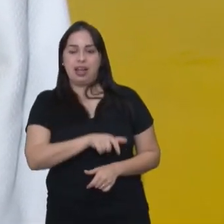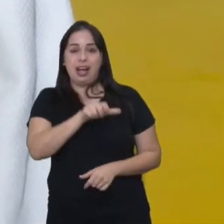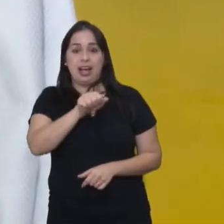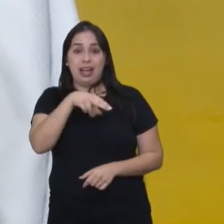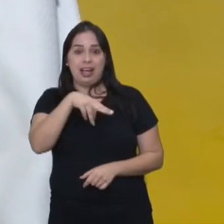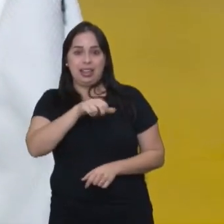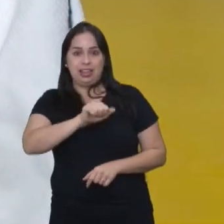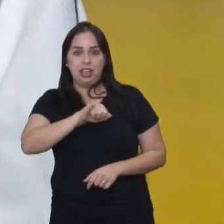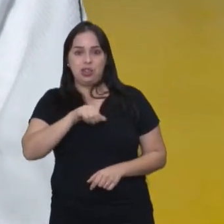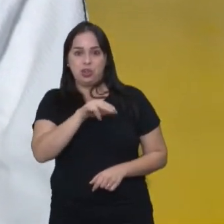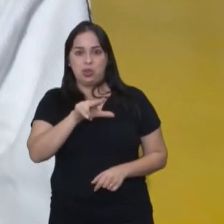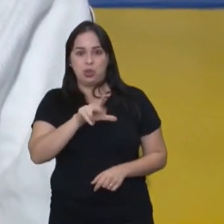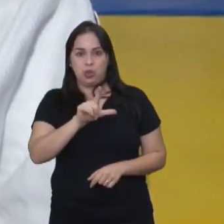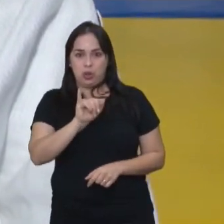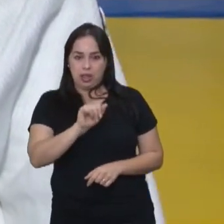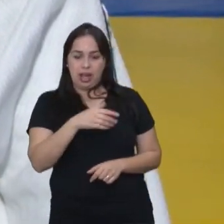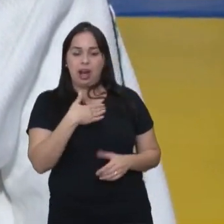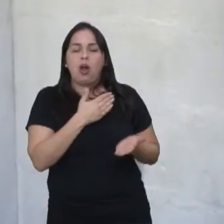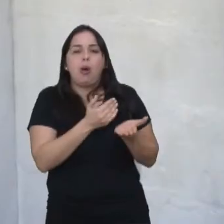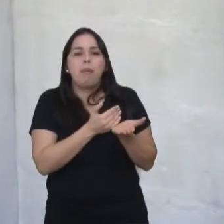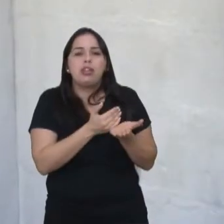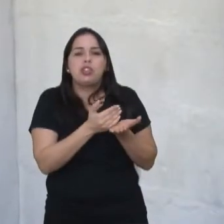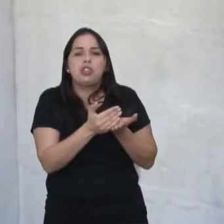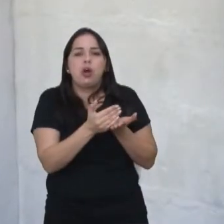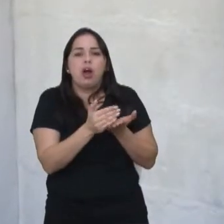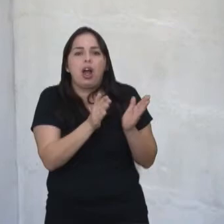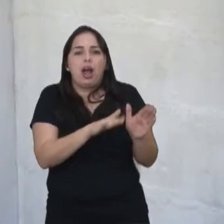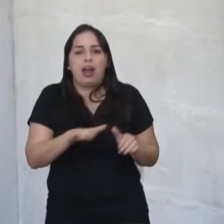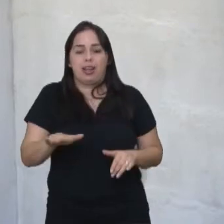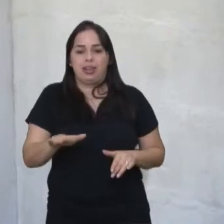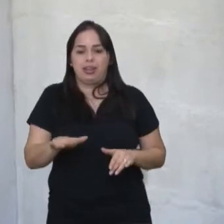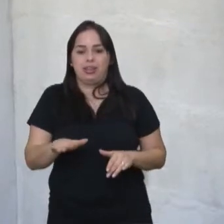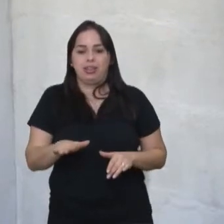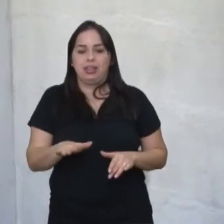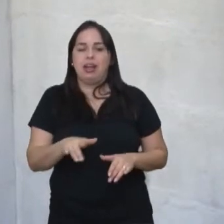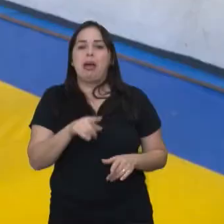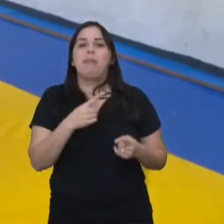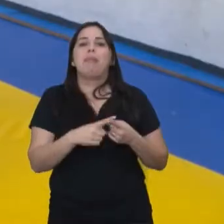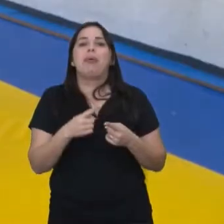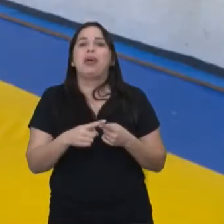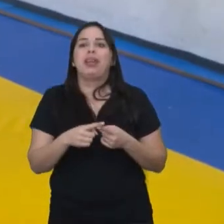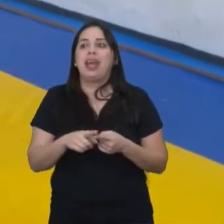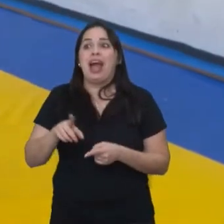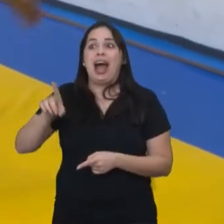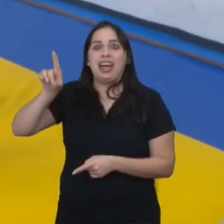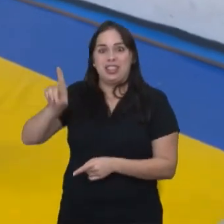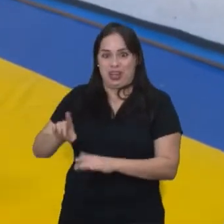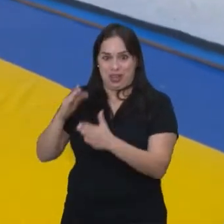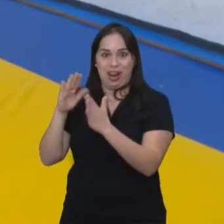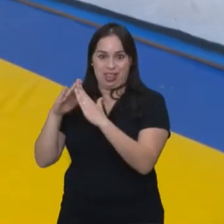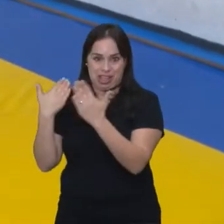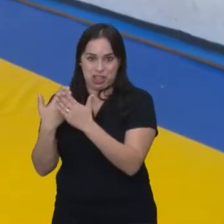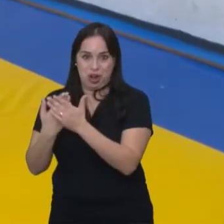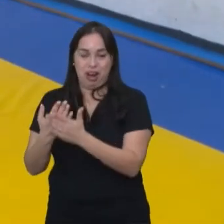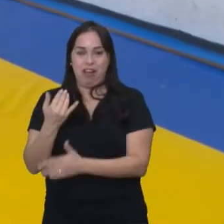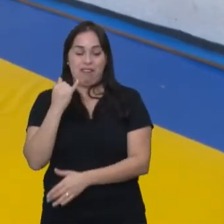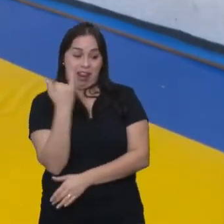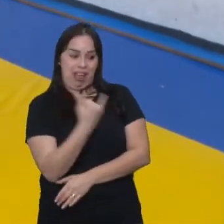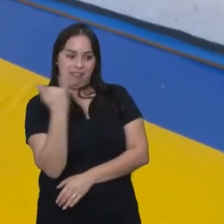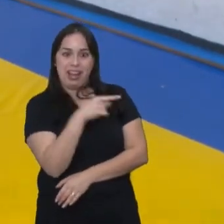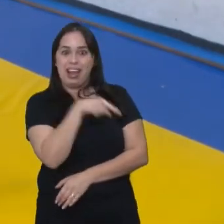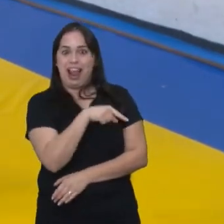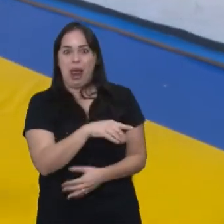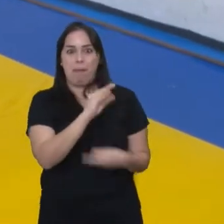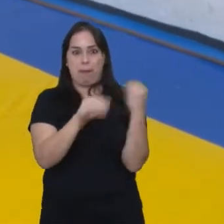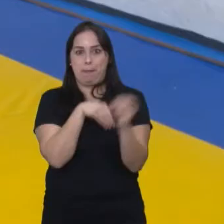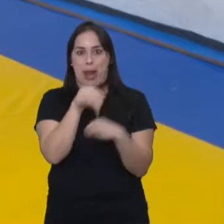de sucesso vindo do Instituto é a Ana Júlia, que começou no esporte ainda criança, após ser considerada bagunceira pela diretora